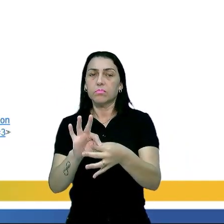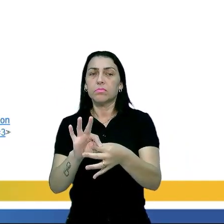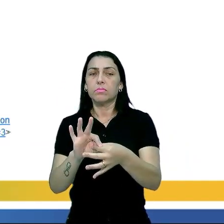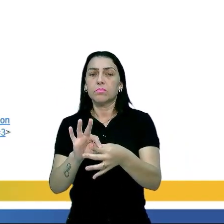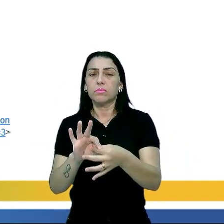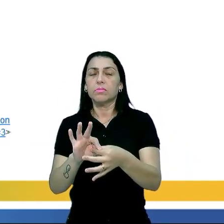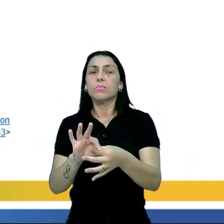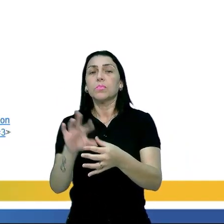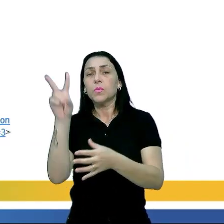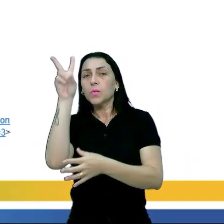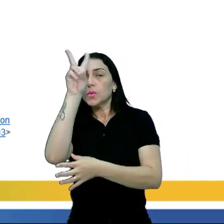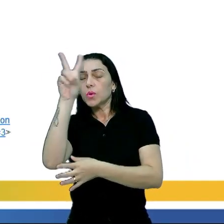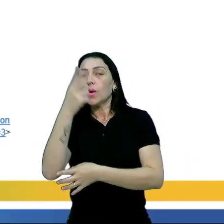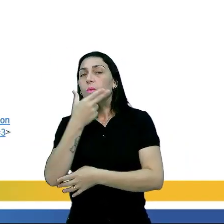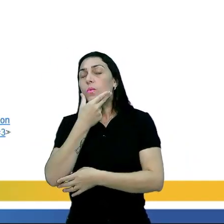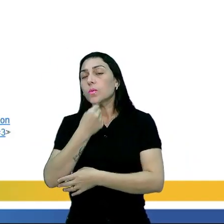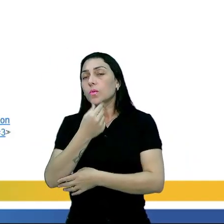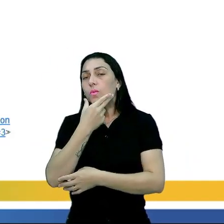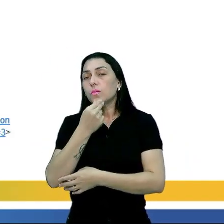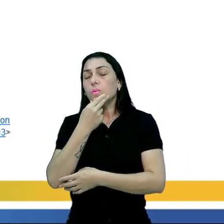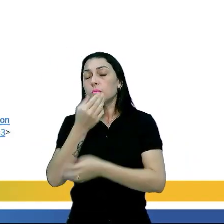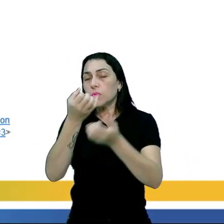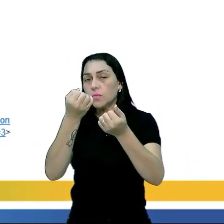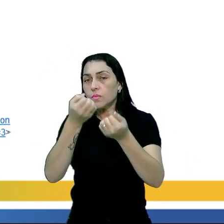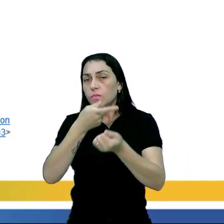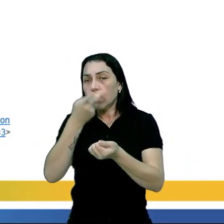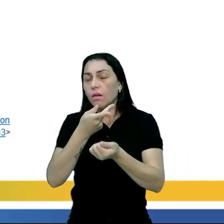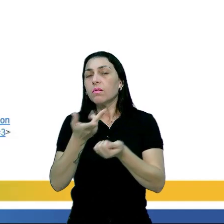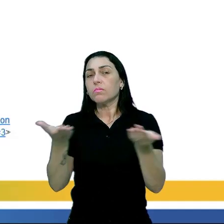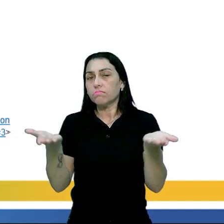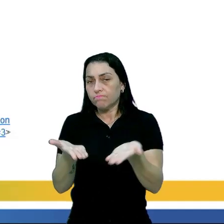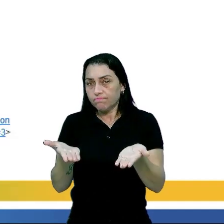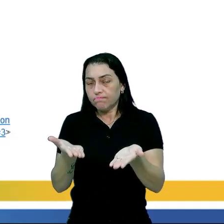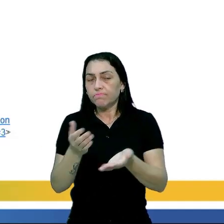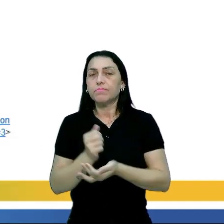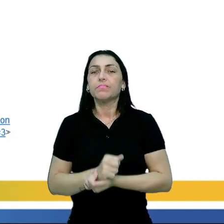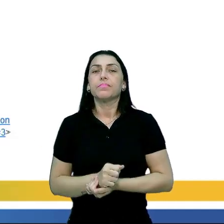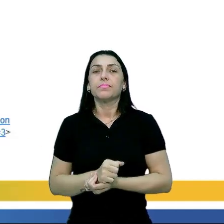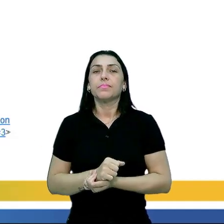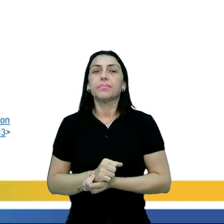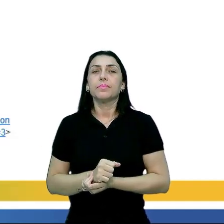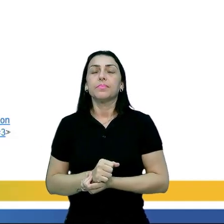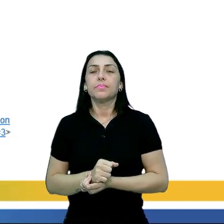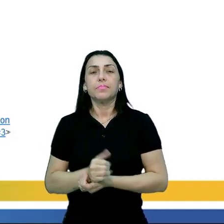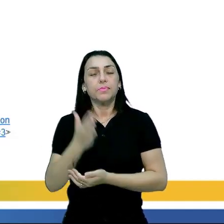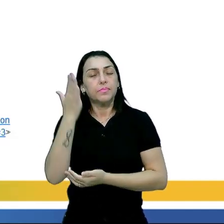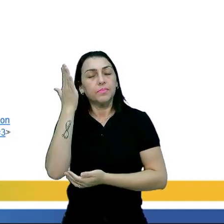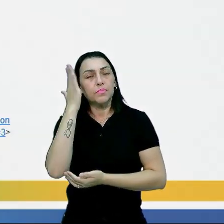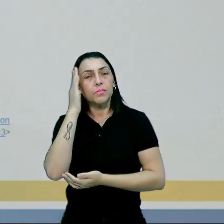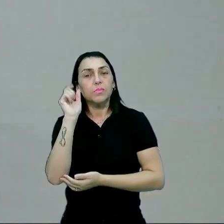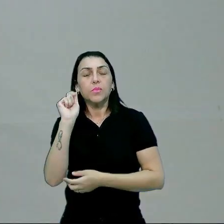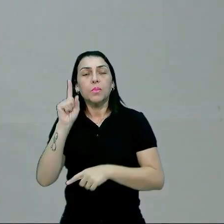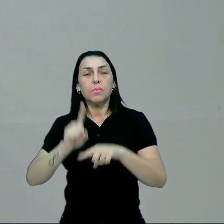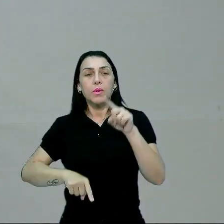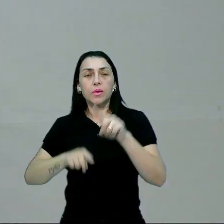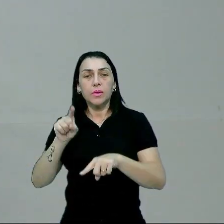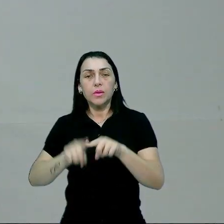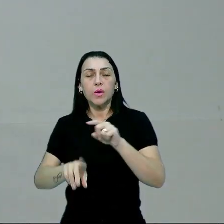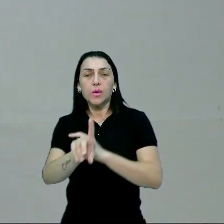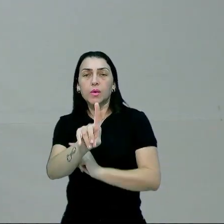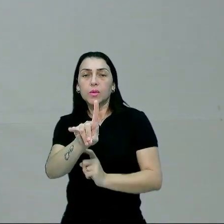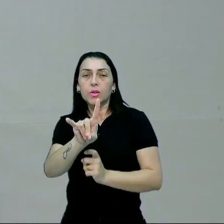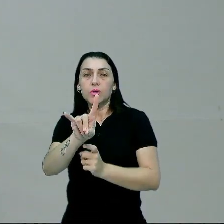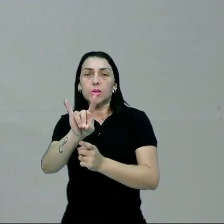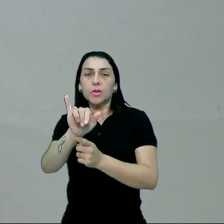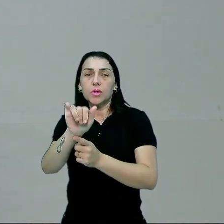por história dos homens, conforme eu mencionei agora há pouco, tá? E vamos entender o que é o materialismo